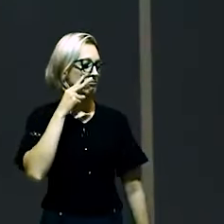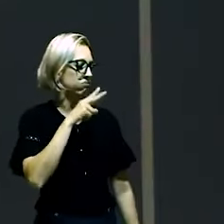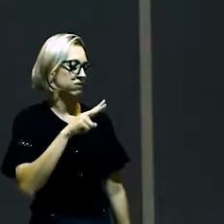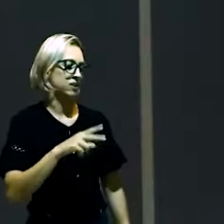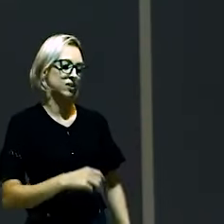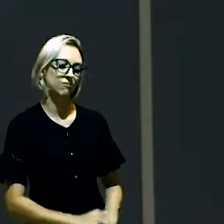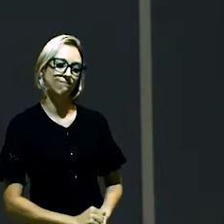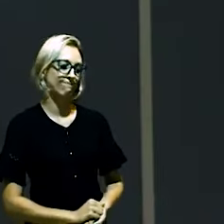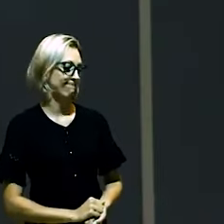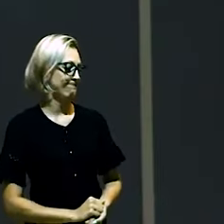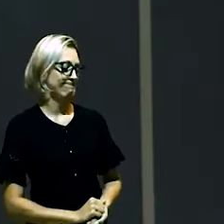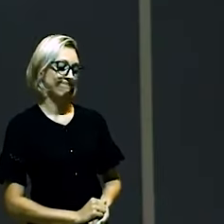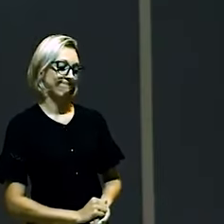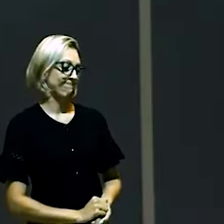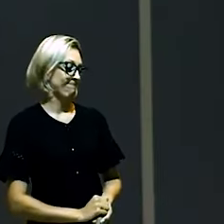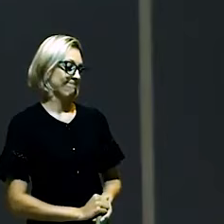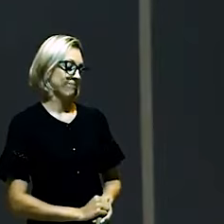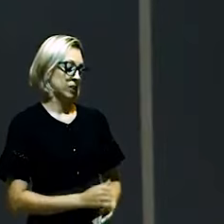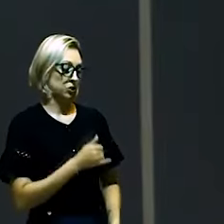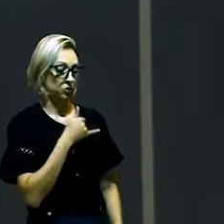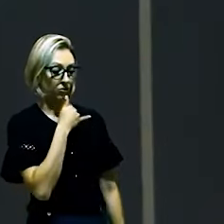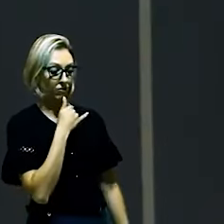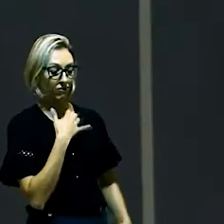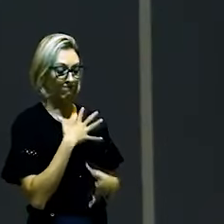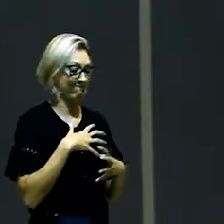fica confortável, incomoda.